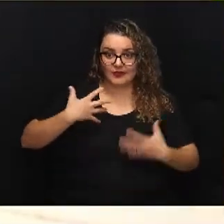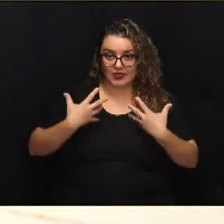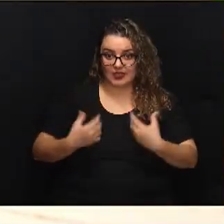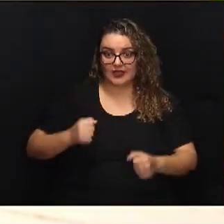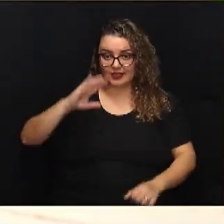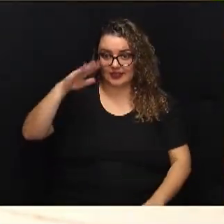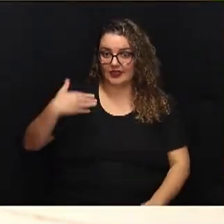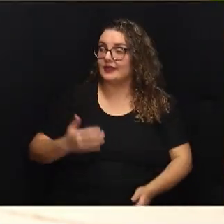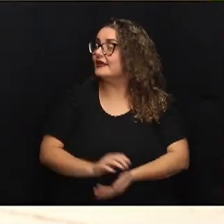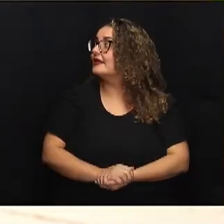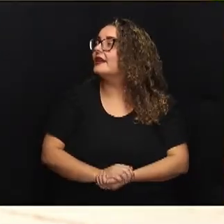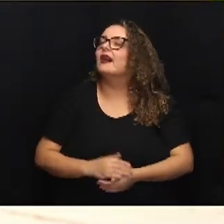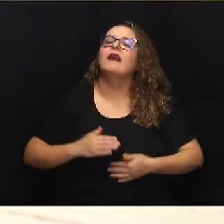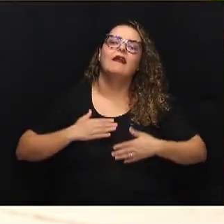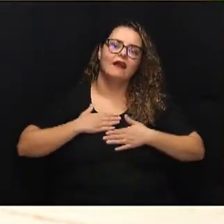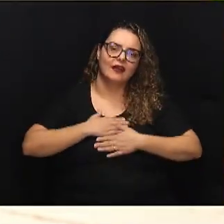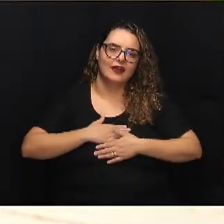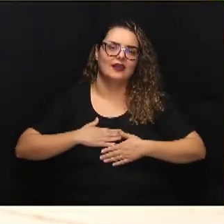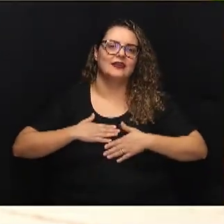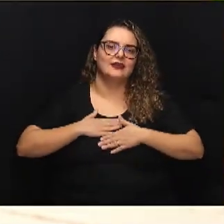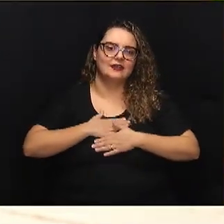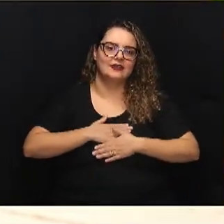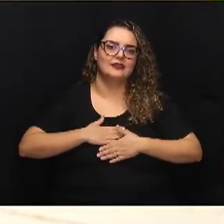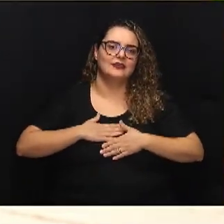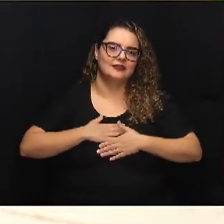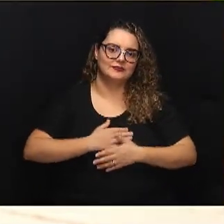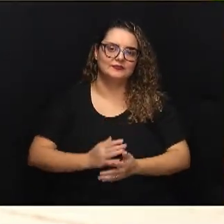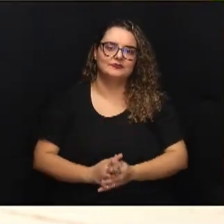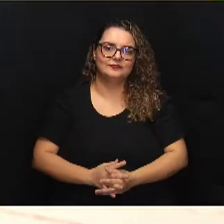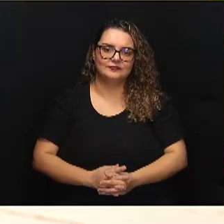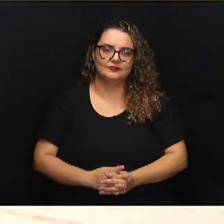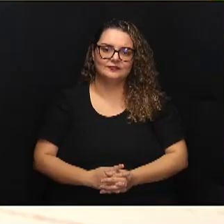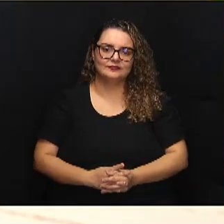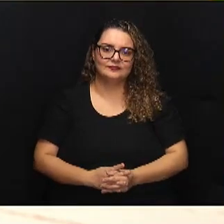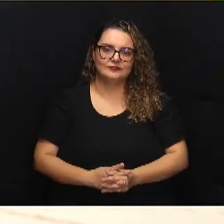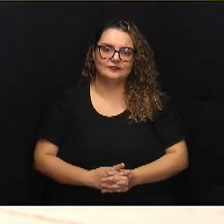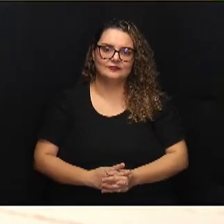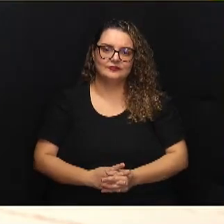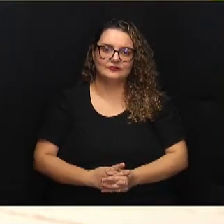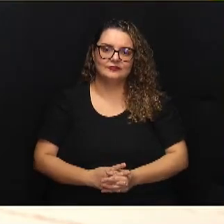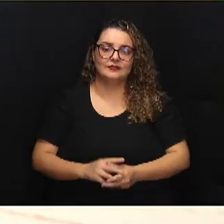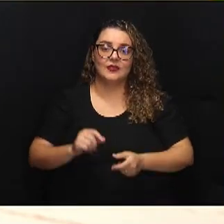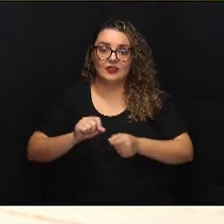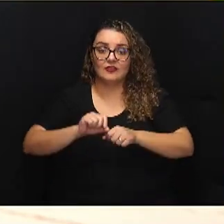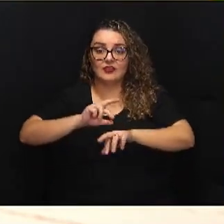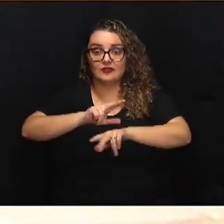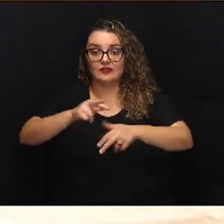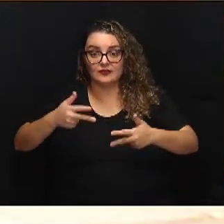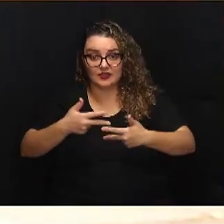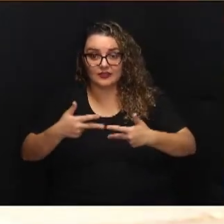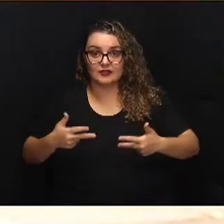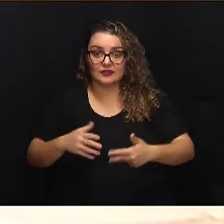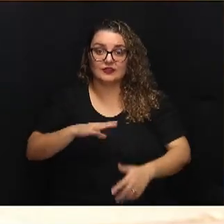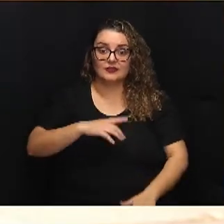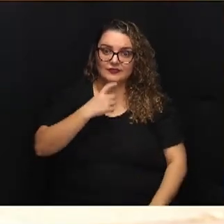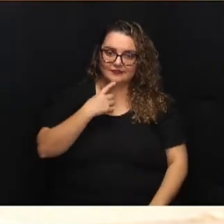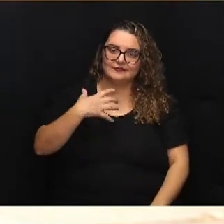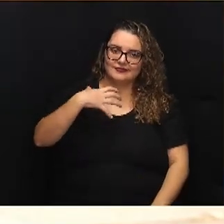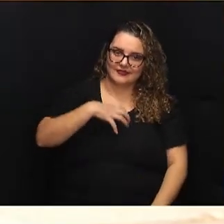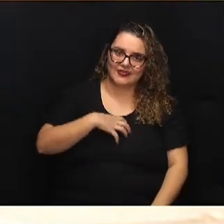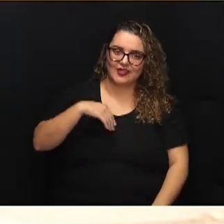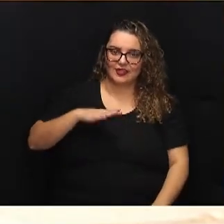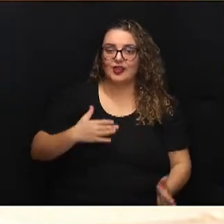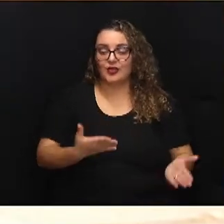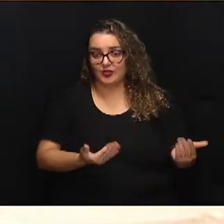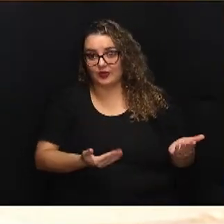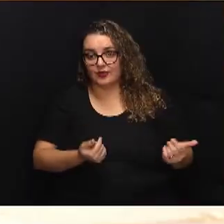Um prazer de eu ter feito tanta coisa por Campinas. Eu sou a mais